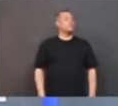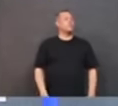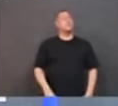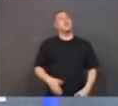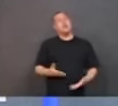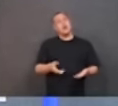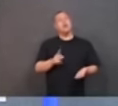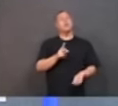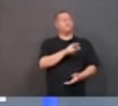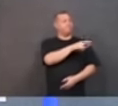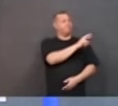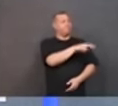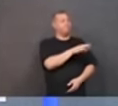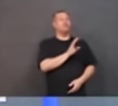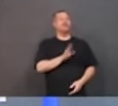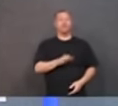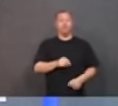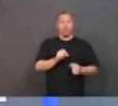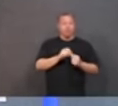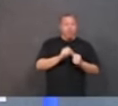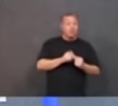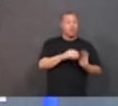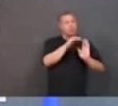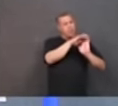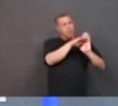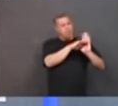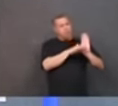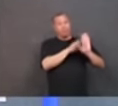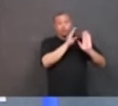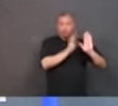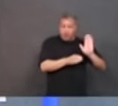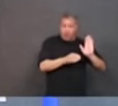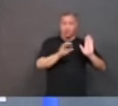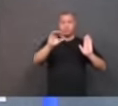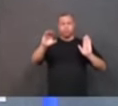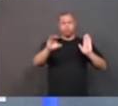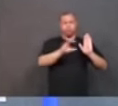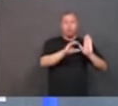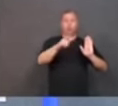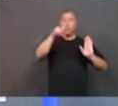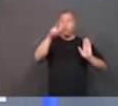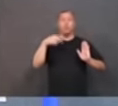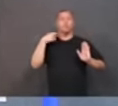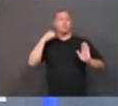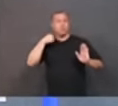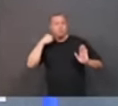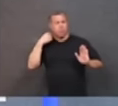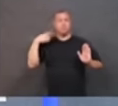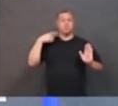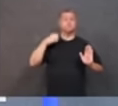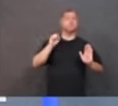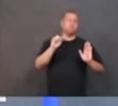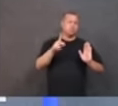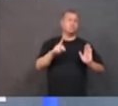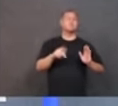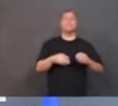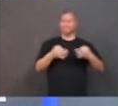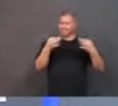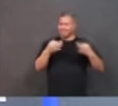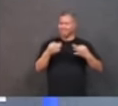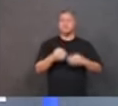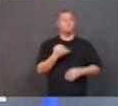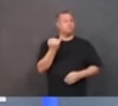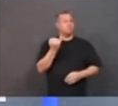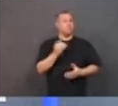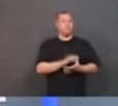Sem dúvida, fazer o que nós já fazemos hoje, que é a verba de bancada e etc., isso é imperativo. E agora eu vejo